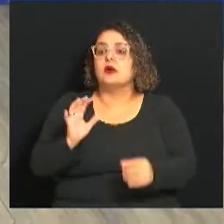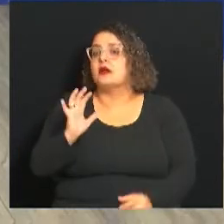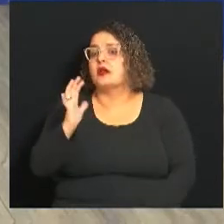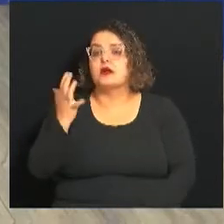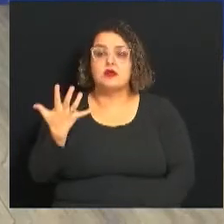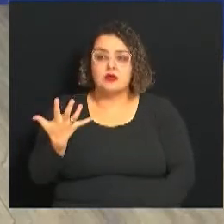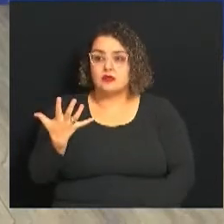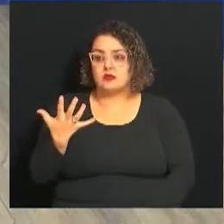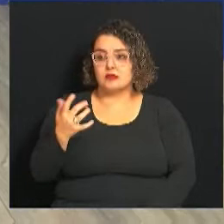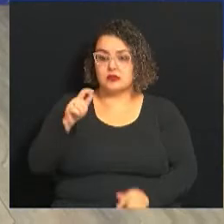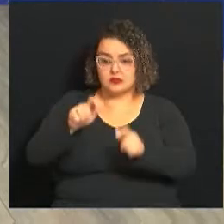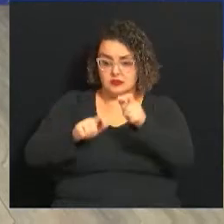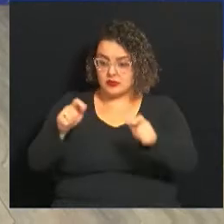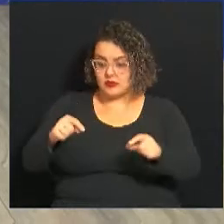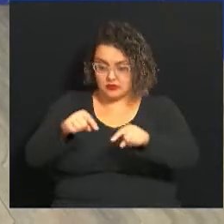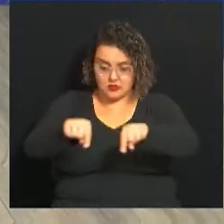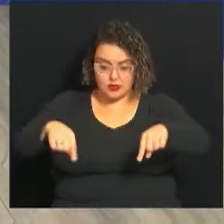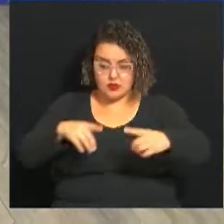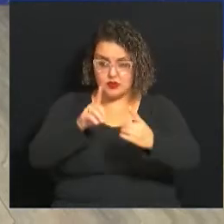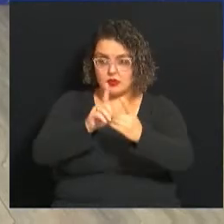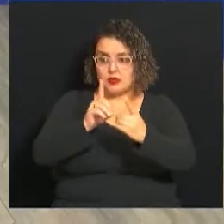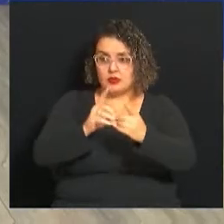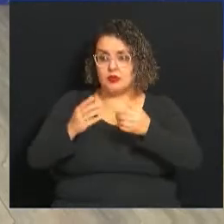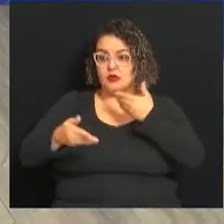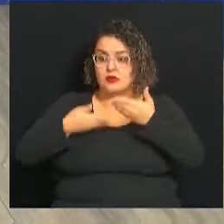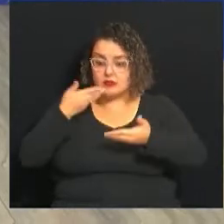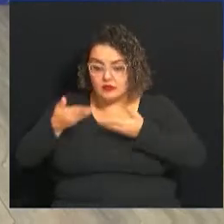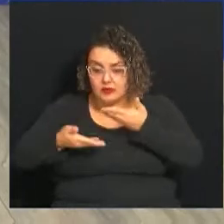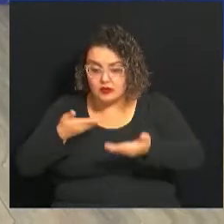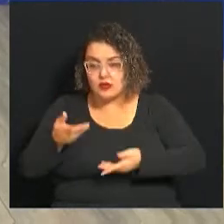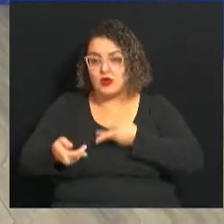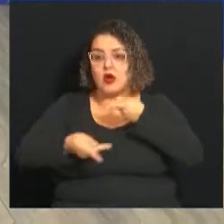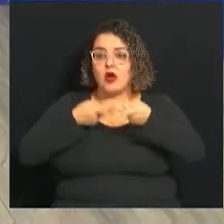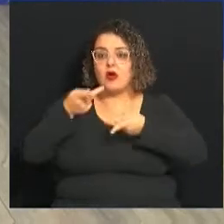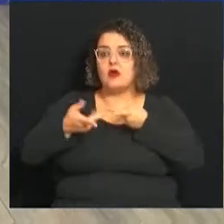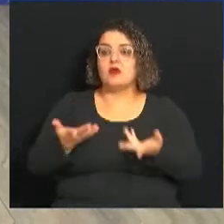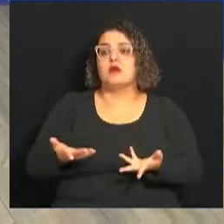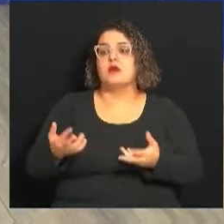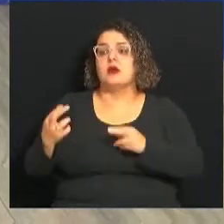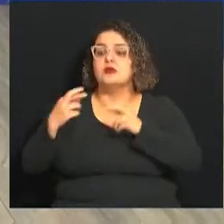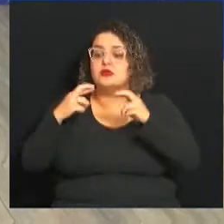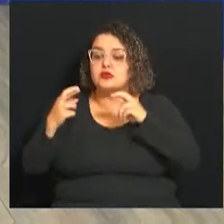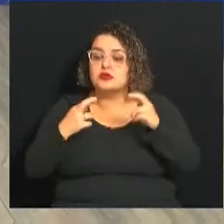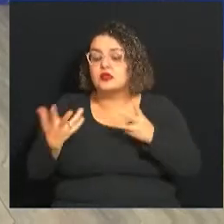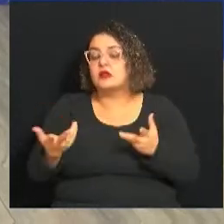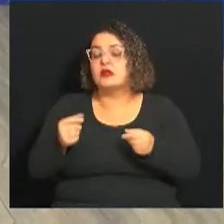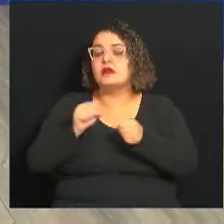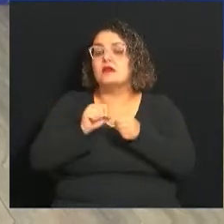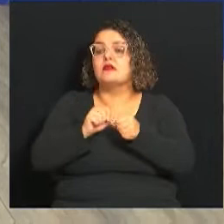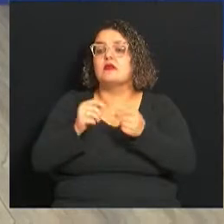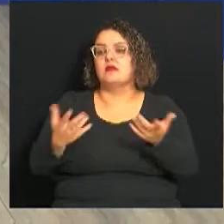pessoas chegaram no seu consultório, você teve que conversar, que tipo de análise, de abordagem foi feita nesse